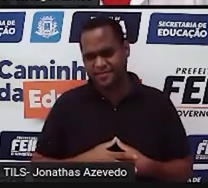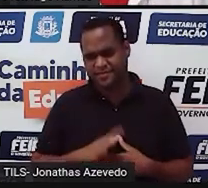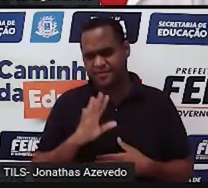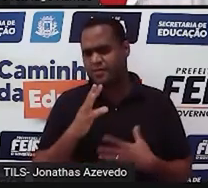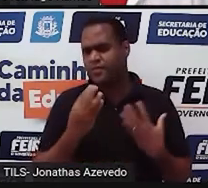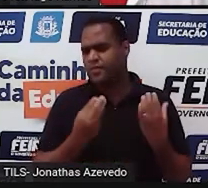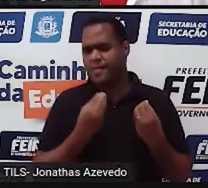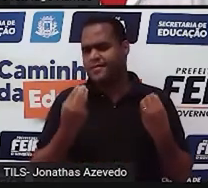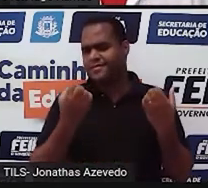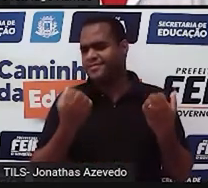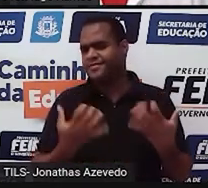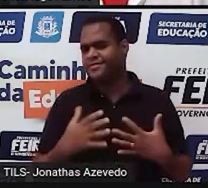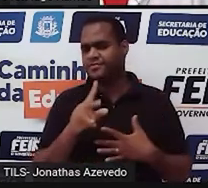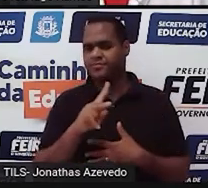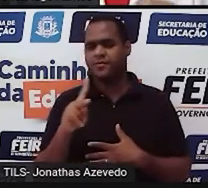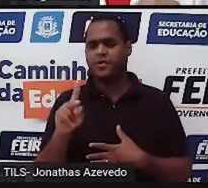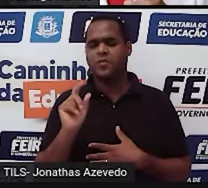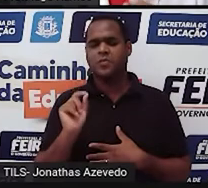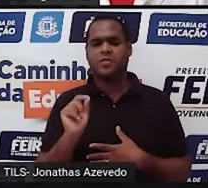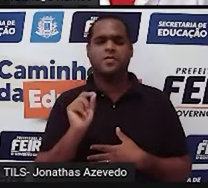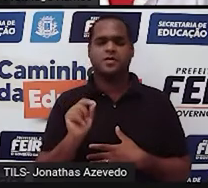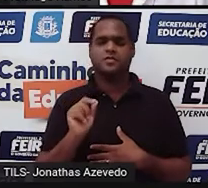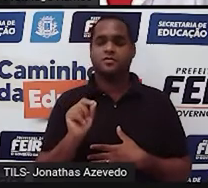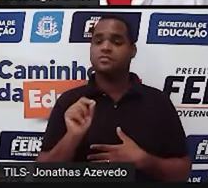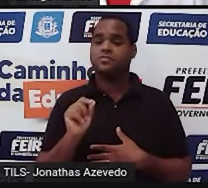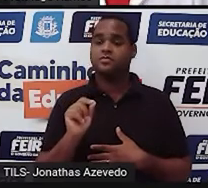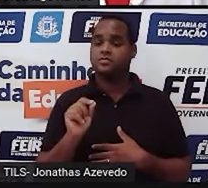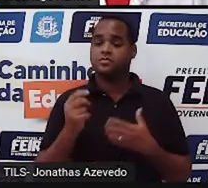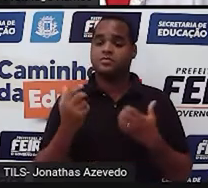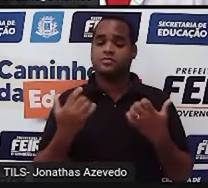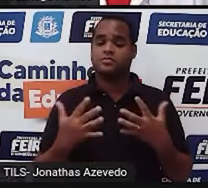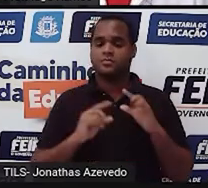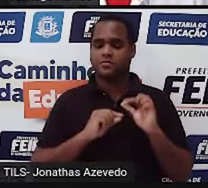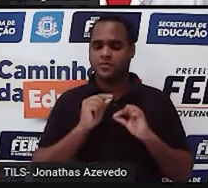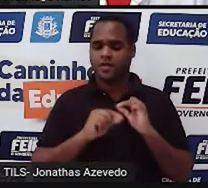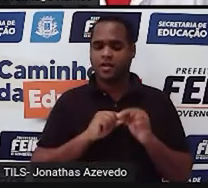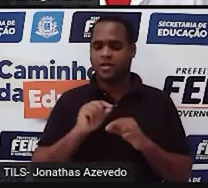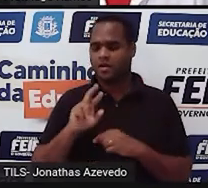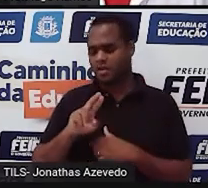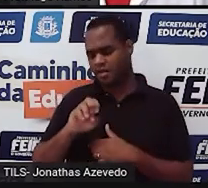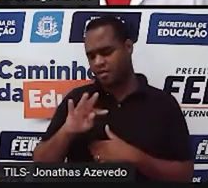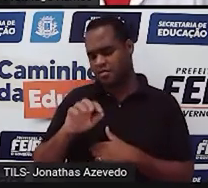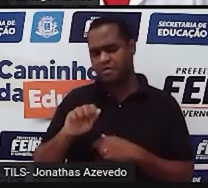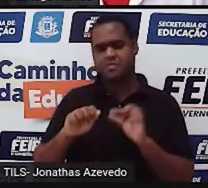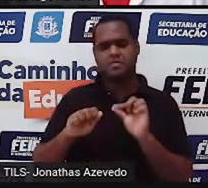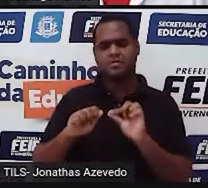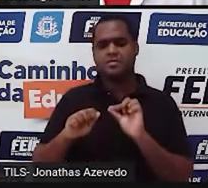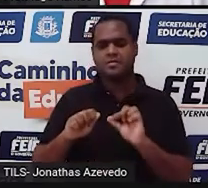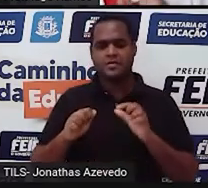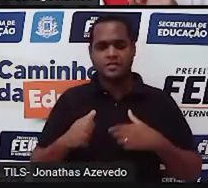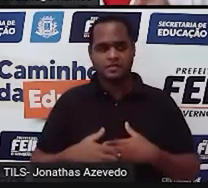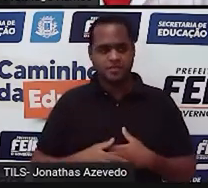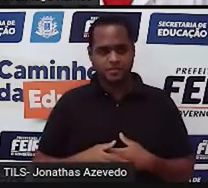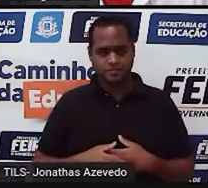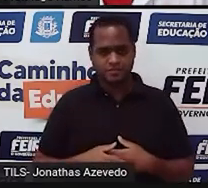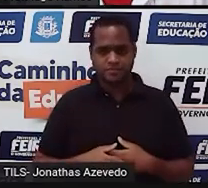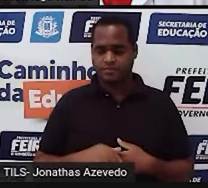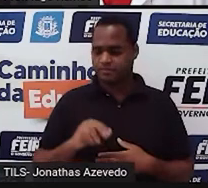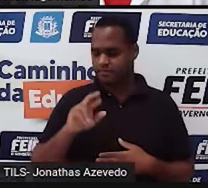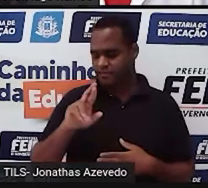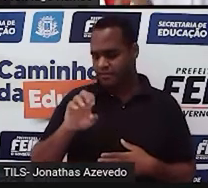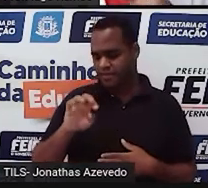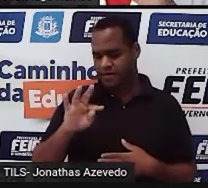assim professor afinal de contas Então o que é uma reta professor né uma